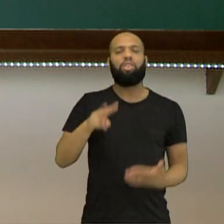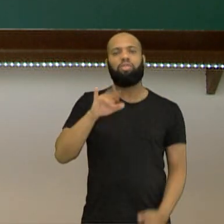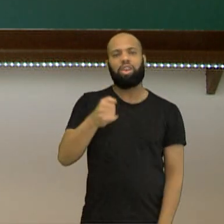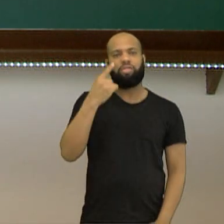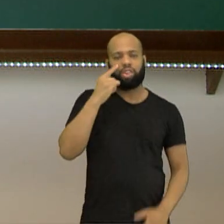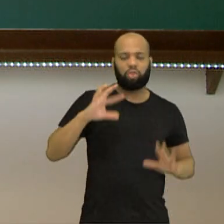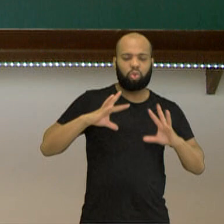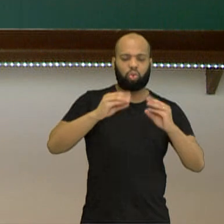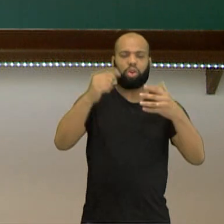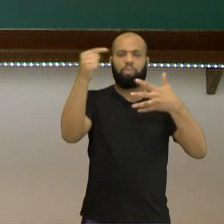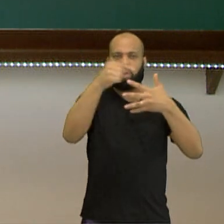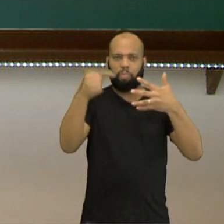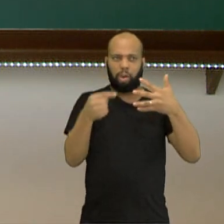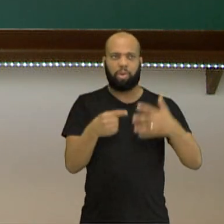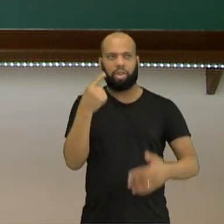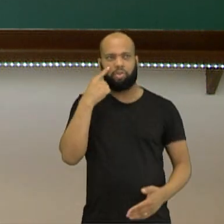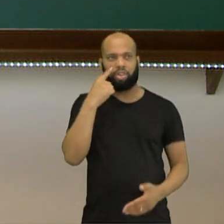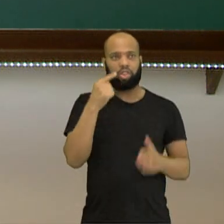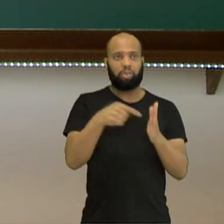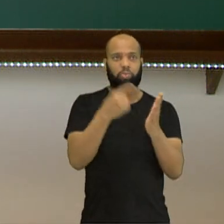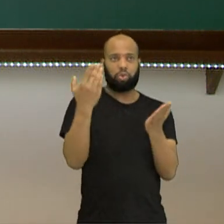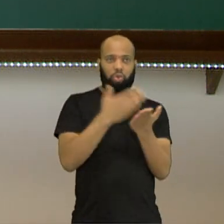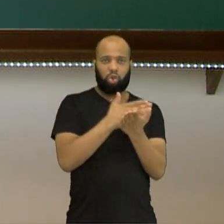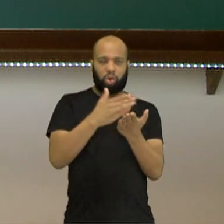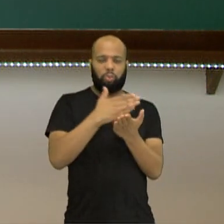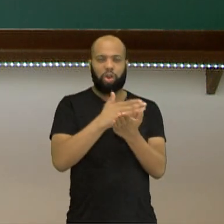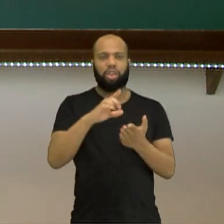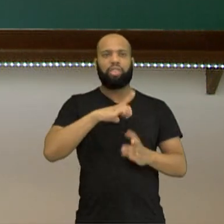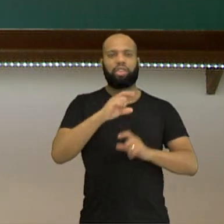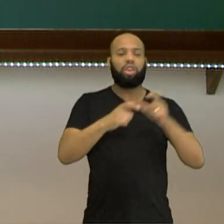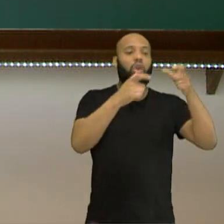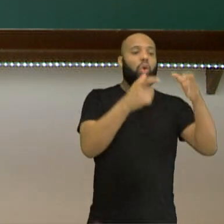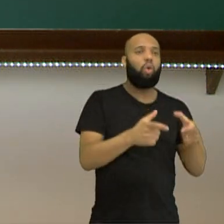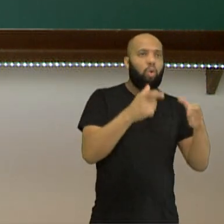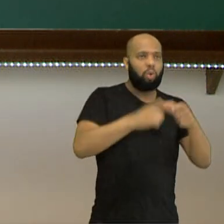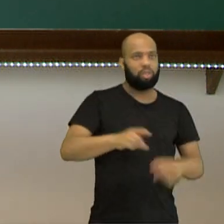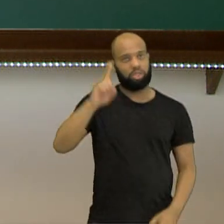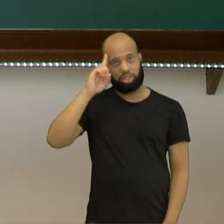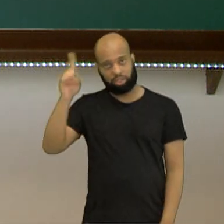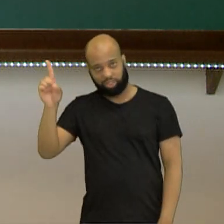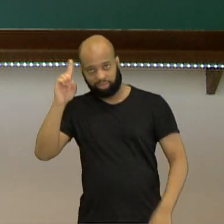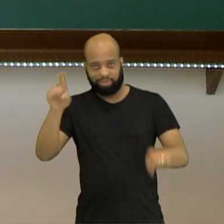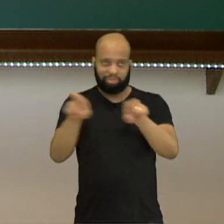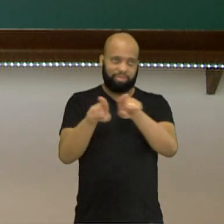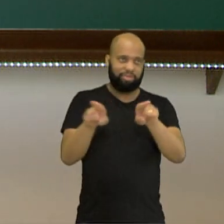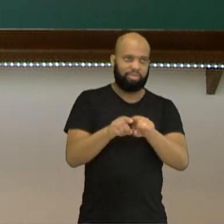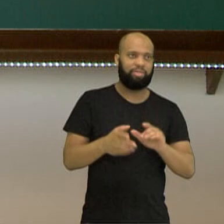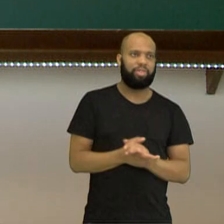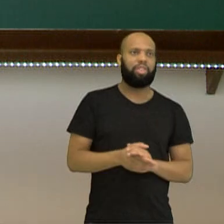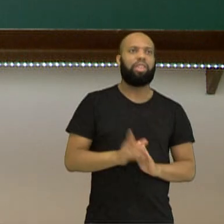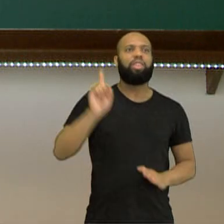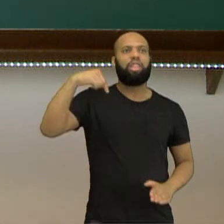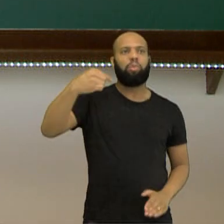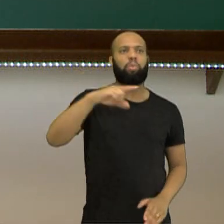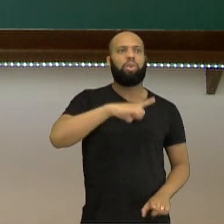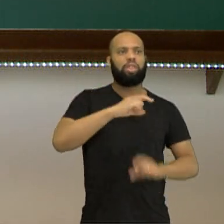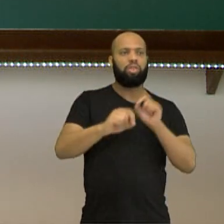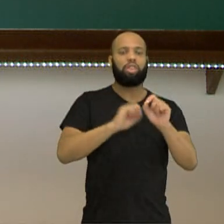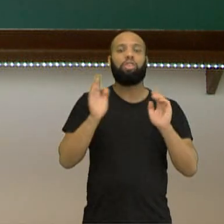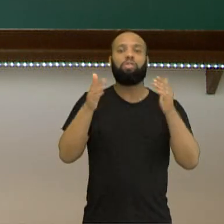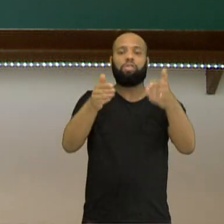que nós temos ali? Olha lá em cima, nós temos primeiro de tudo local e data. Na sequência nós temos